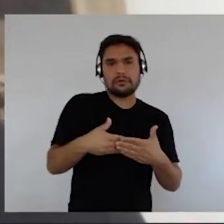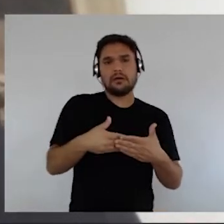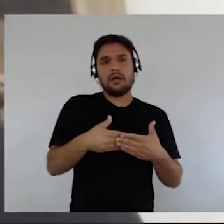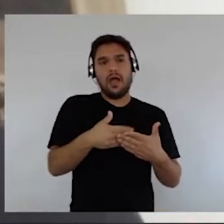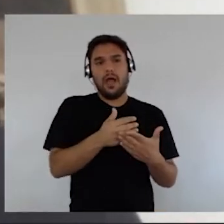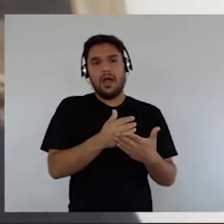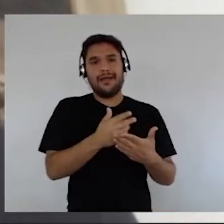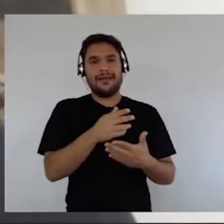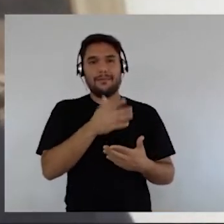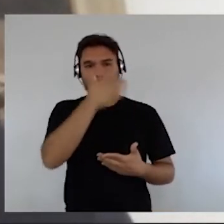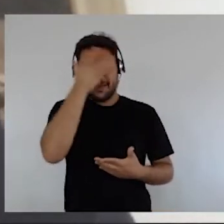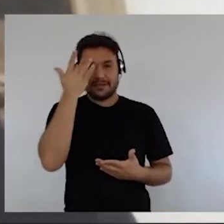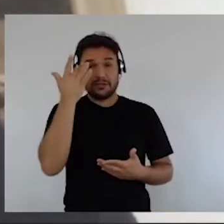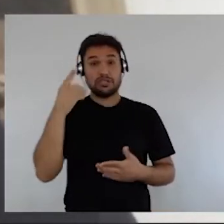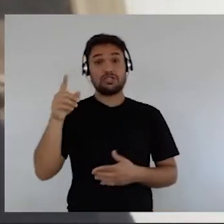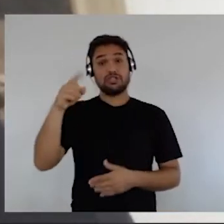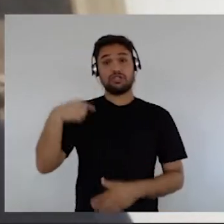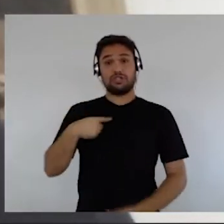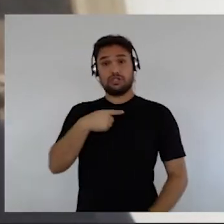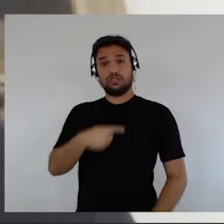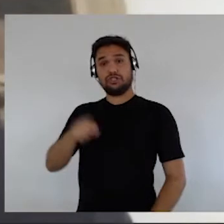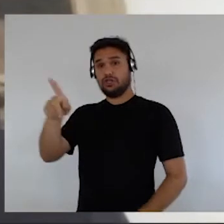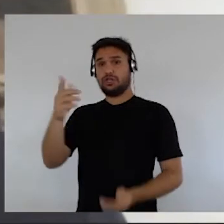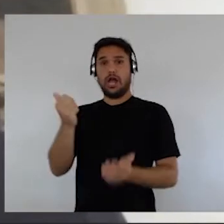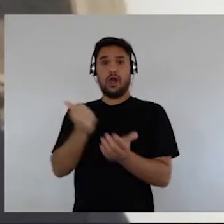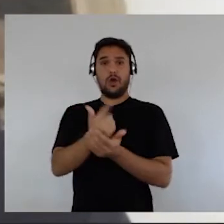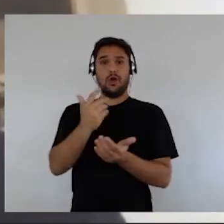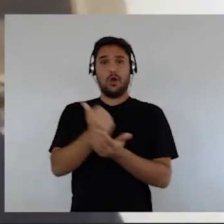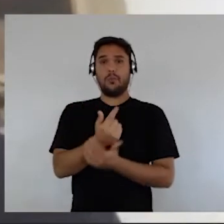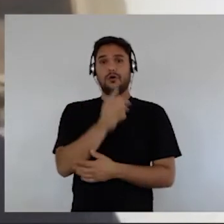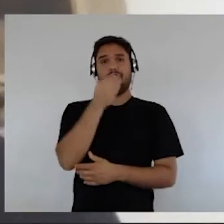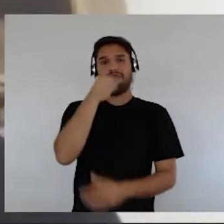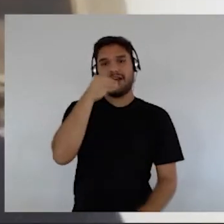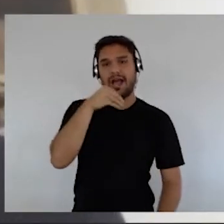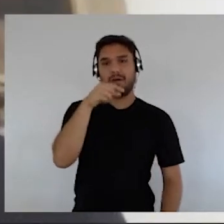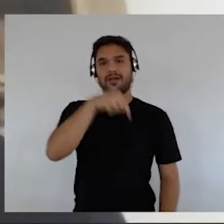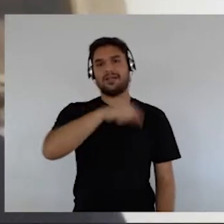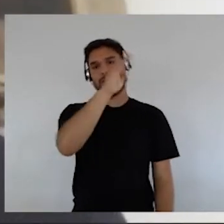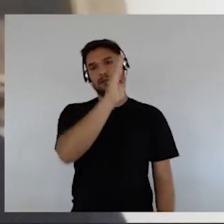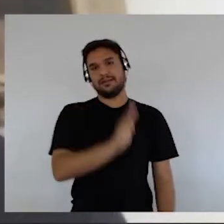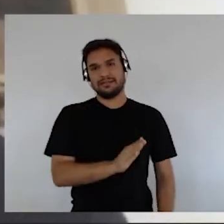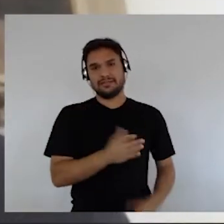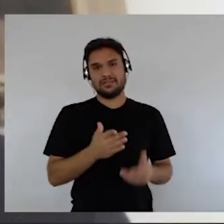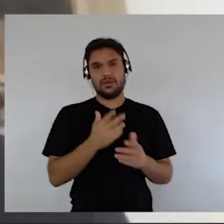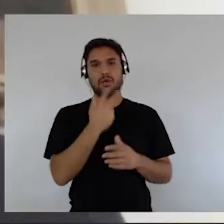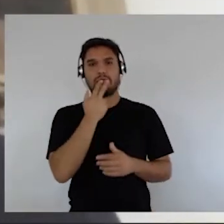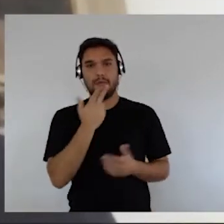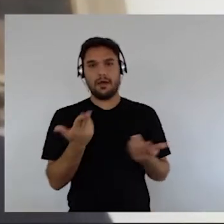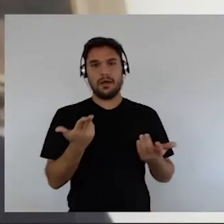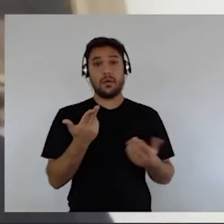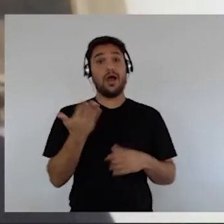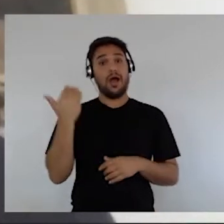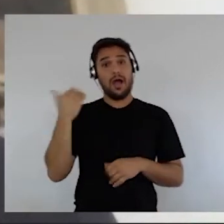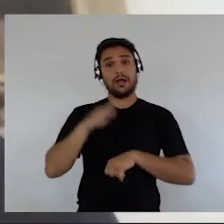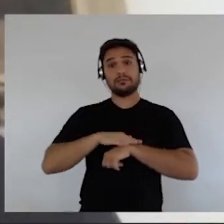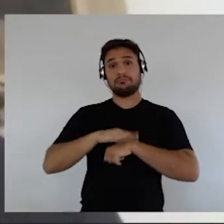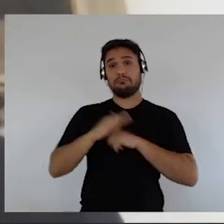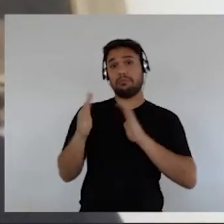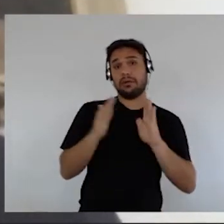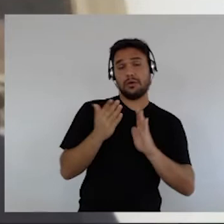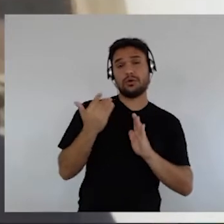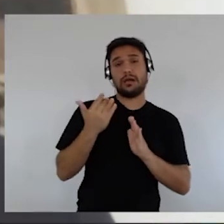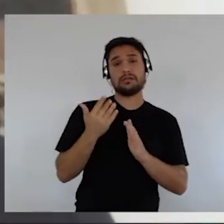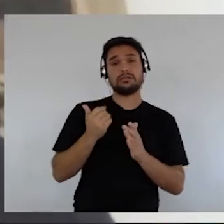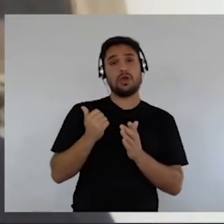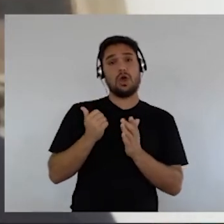de compras de tabaco pela China, importante compradora da produção brasileira, sendo que em determinados períodos, referido país chegou a